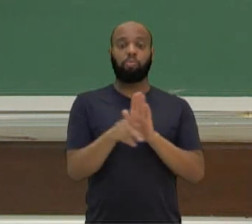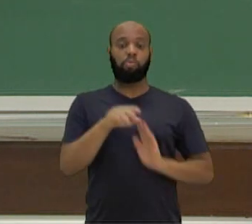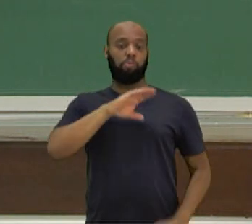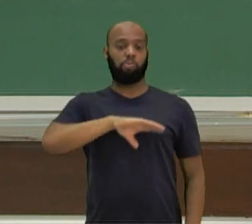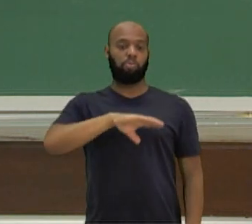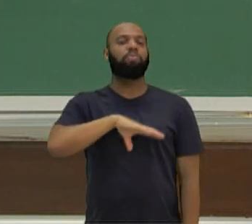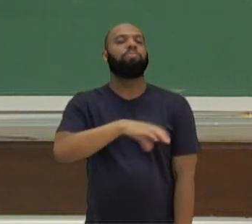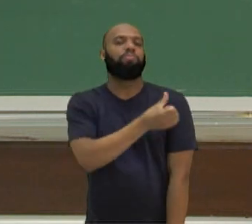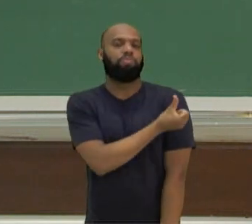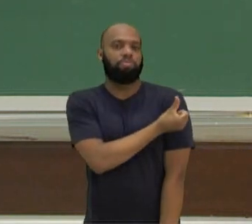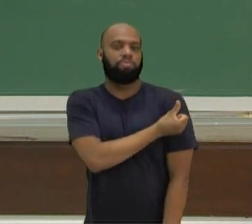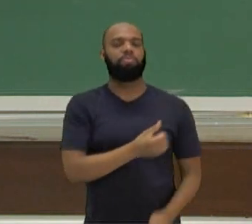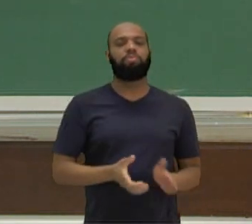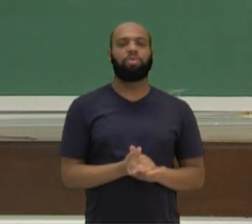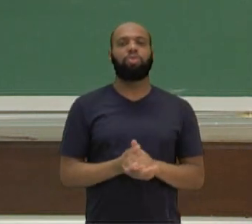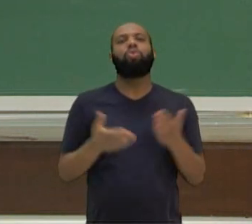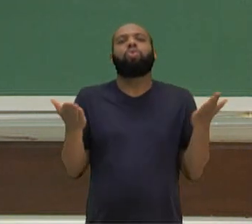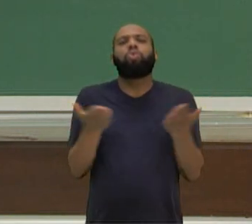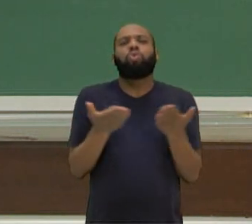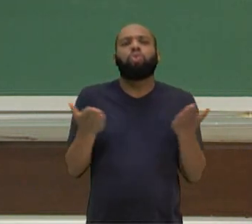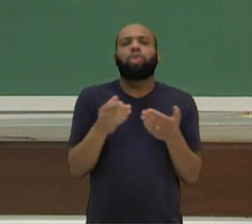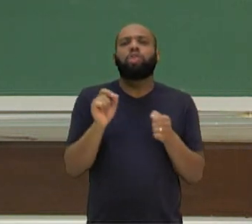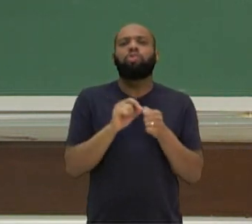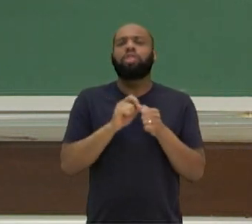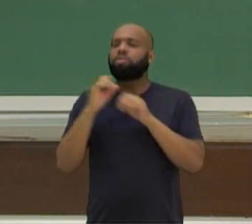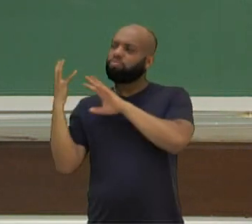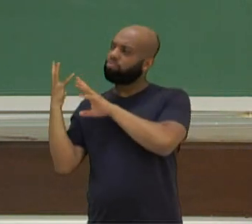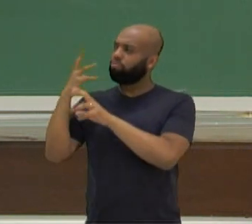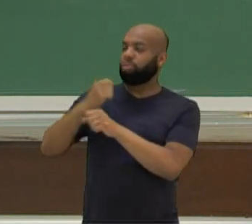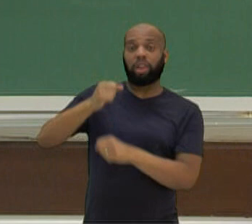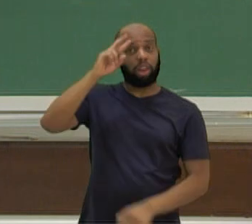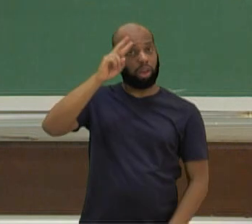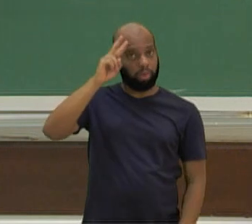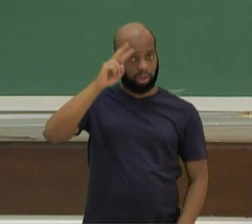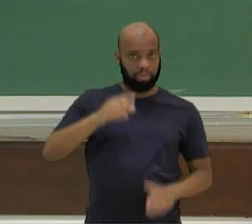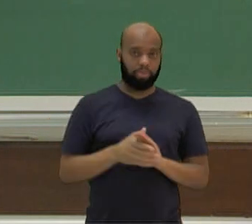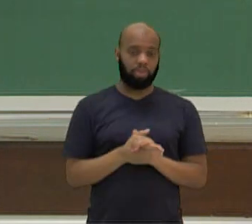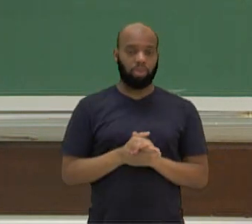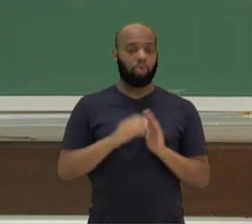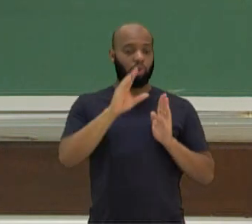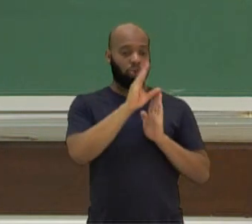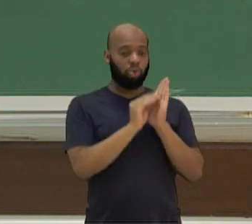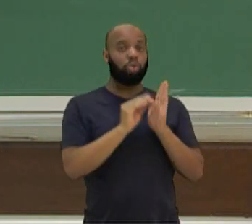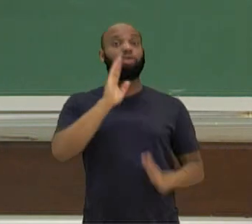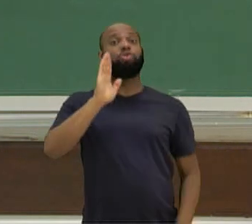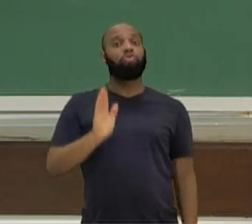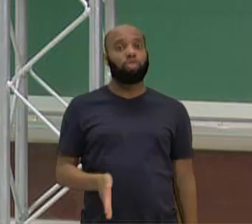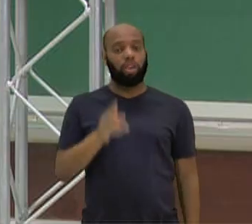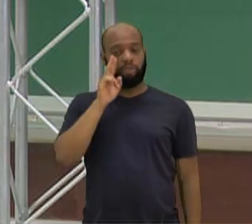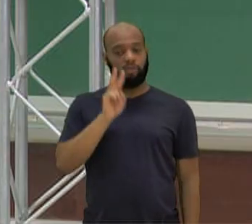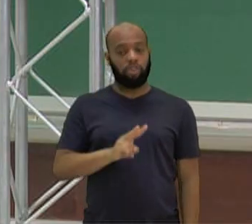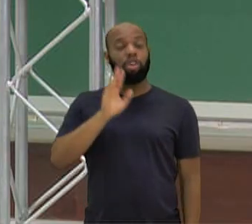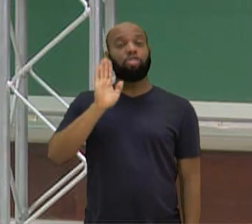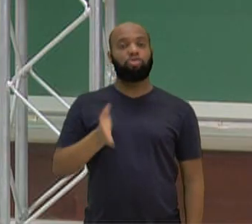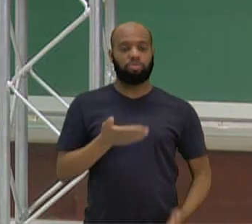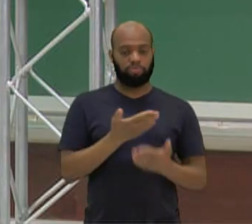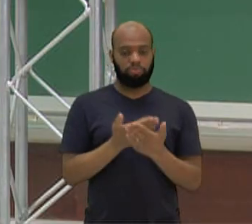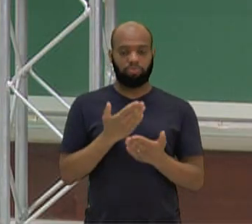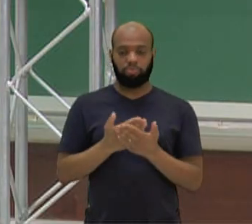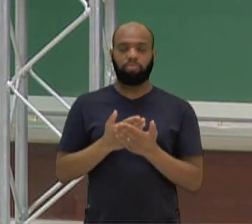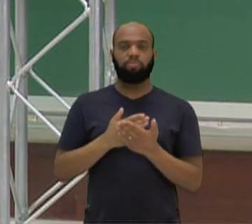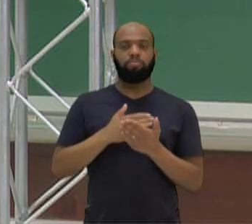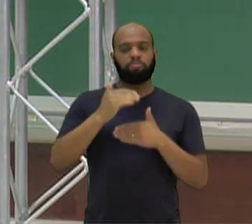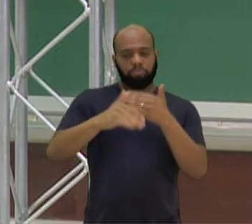anos. Hoje nós vamos estar fazendo uma retomada sobre um conteúdo que vocês já viram ao longo